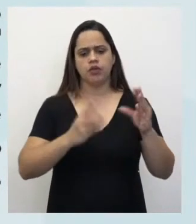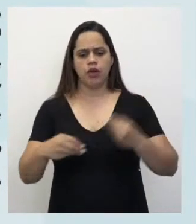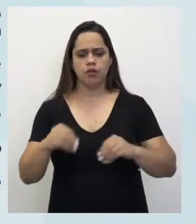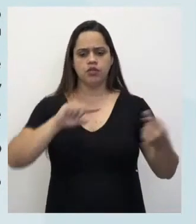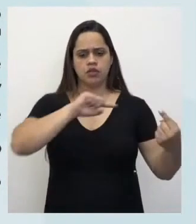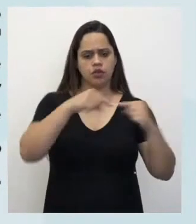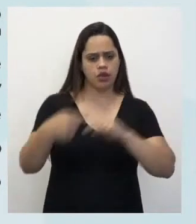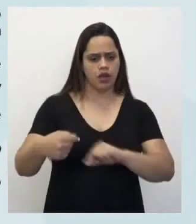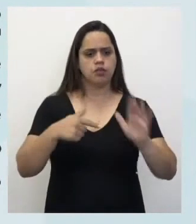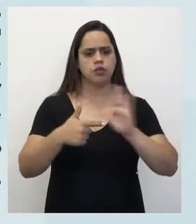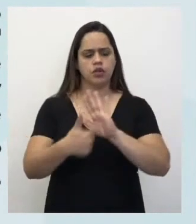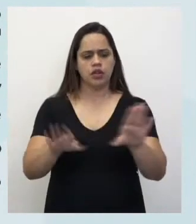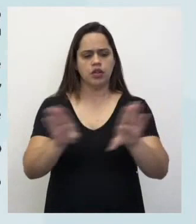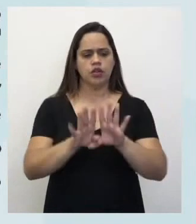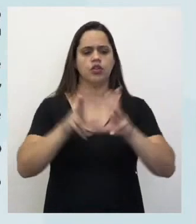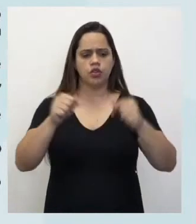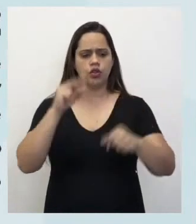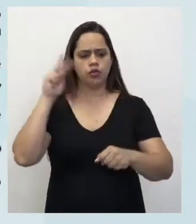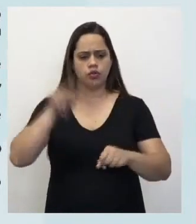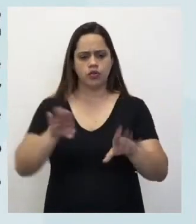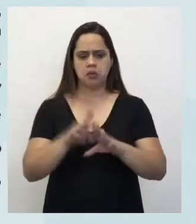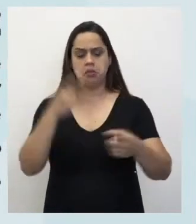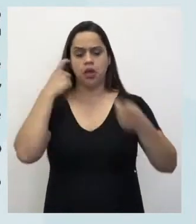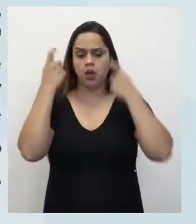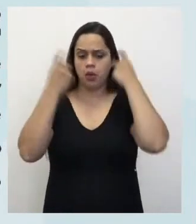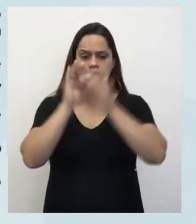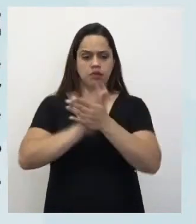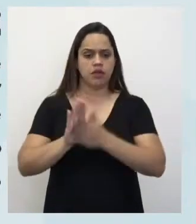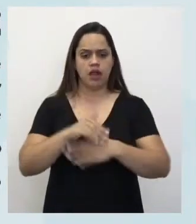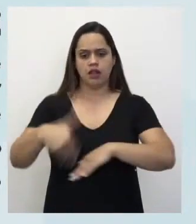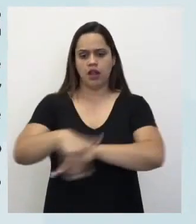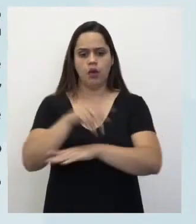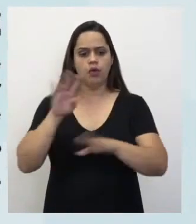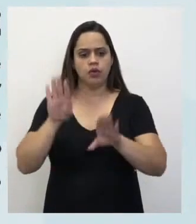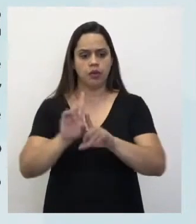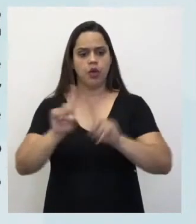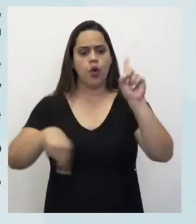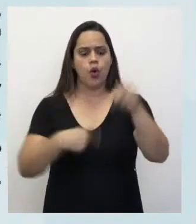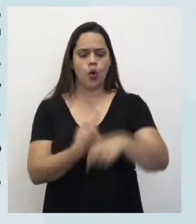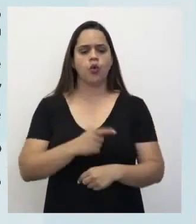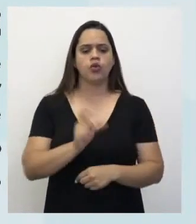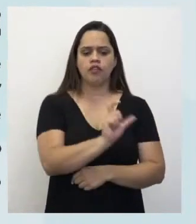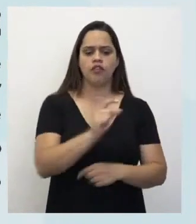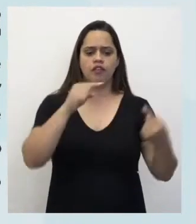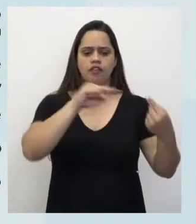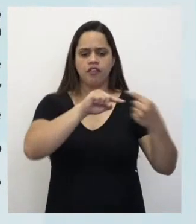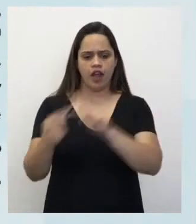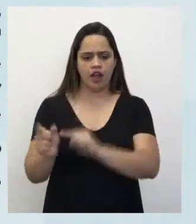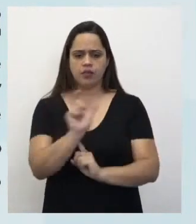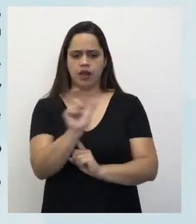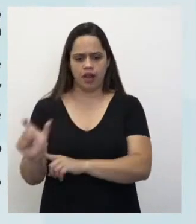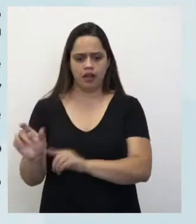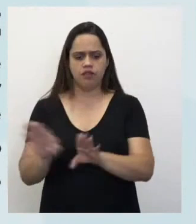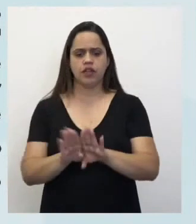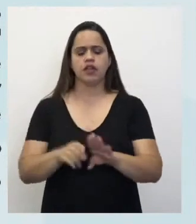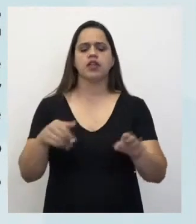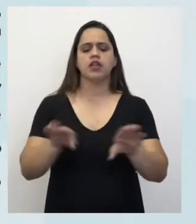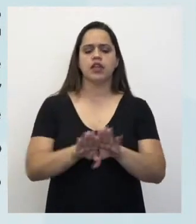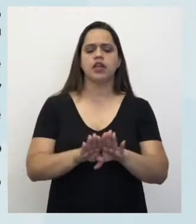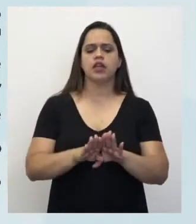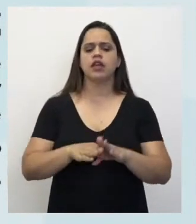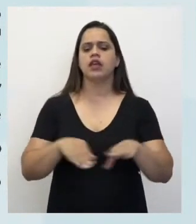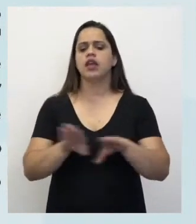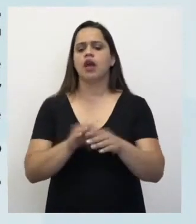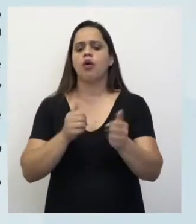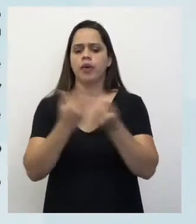ou no fraseado vocal cadenciado, quase falado das canções, que acompanham o ritmo forte da melodia em meio a samplers